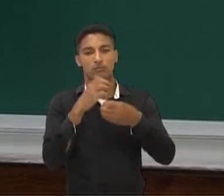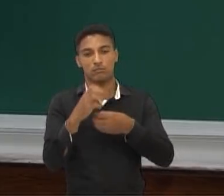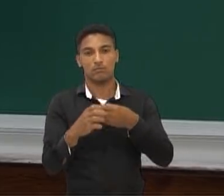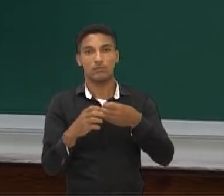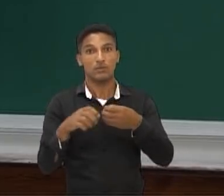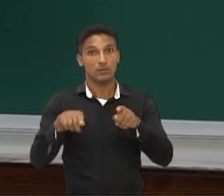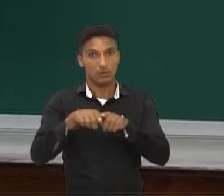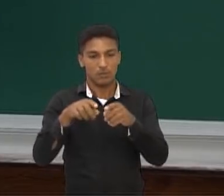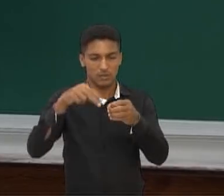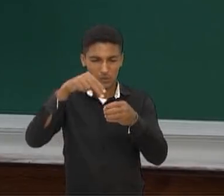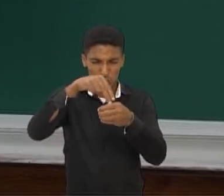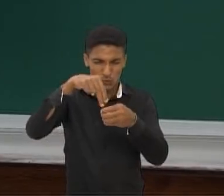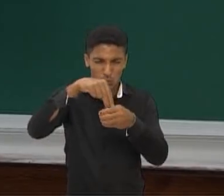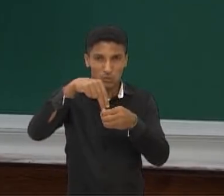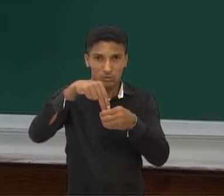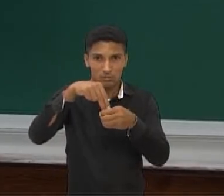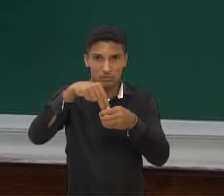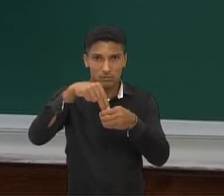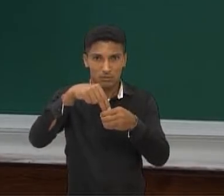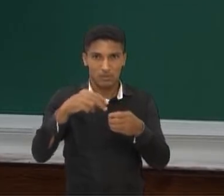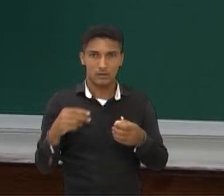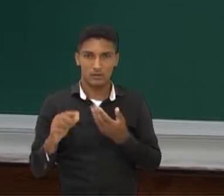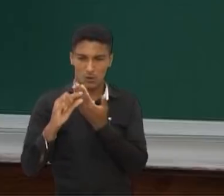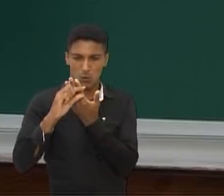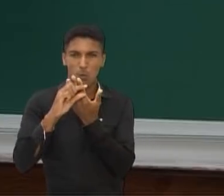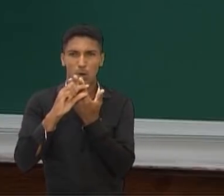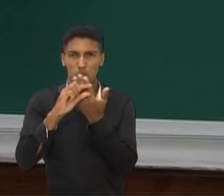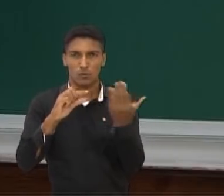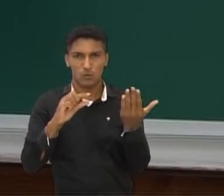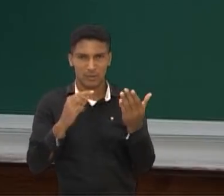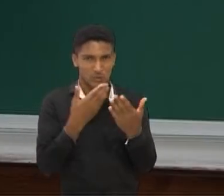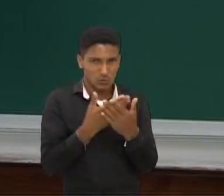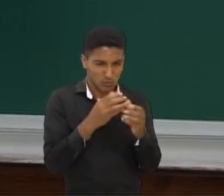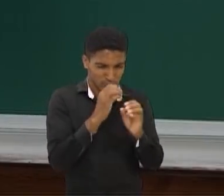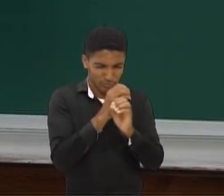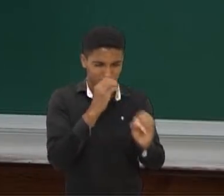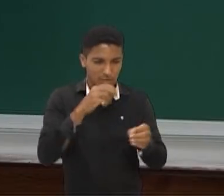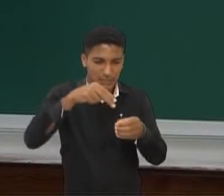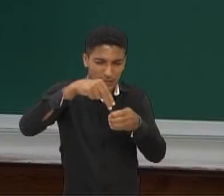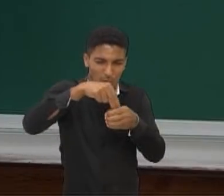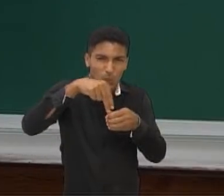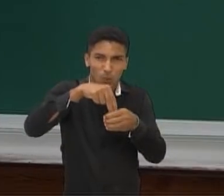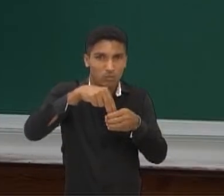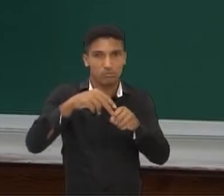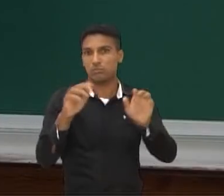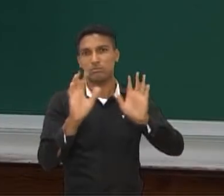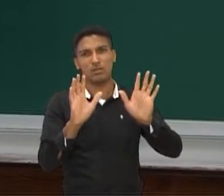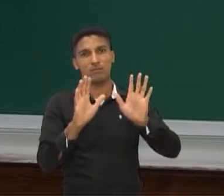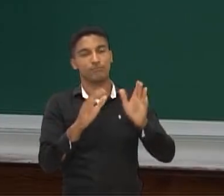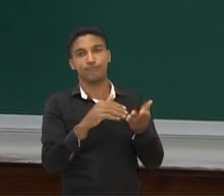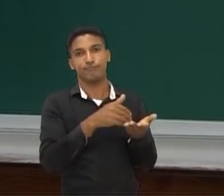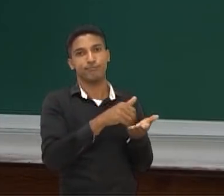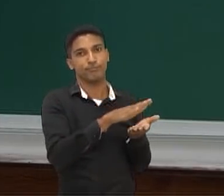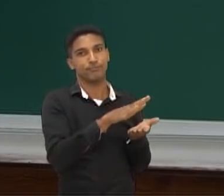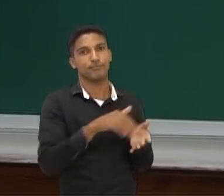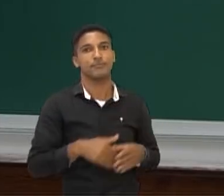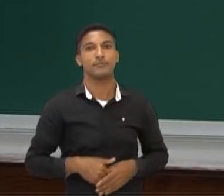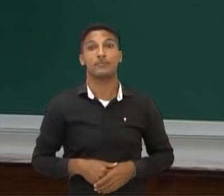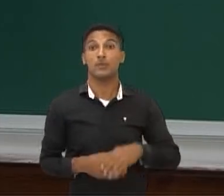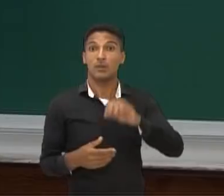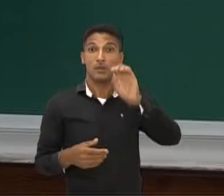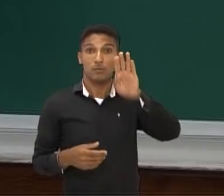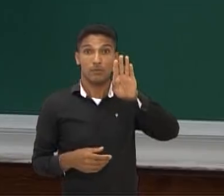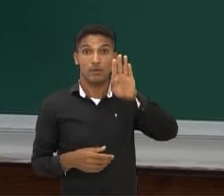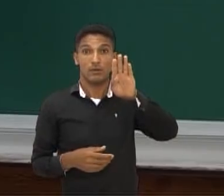ele pensou em núcleo? Não. Só de você ver isso, pessoal, você já descarta. A B, os elétrons